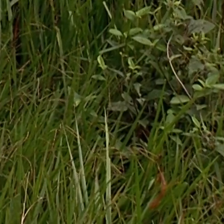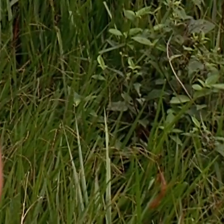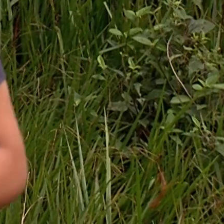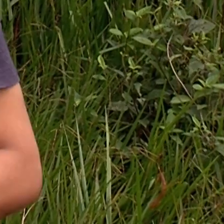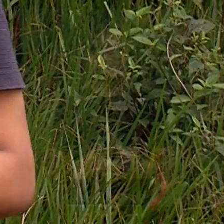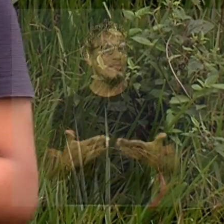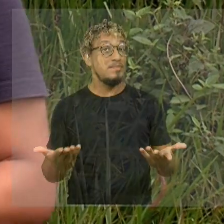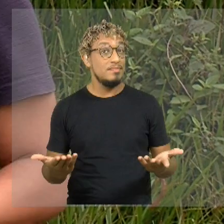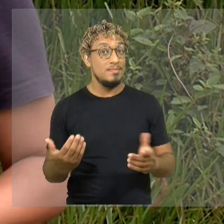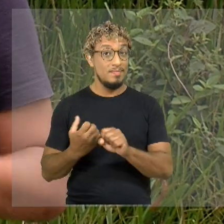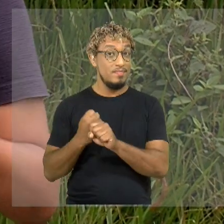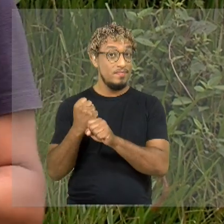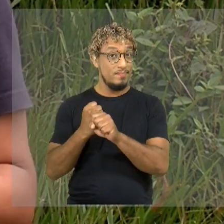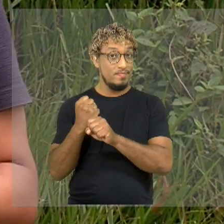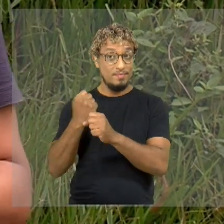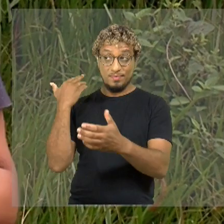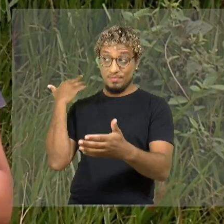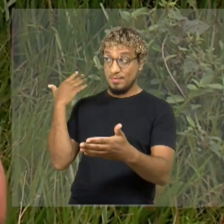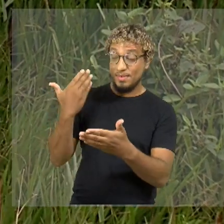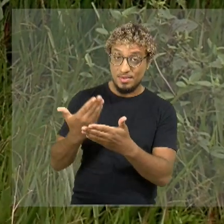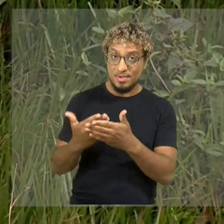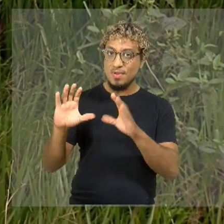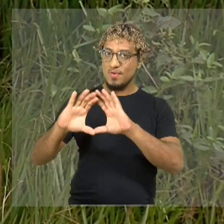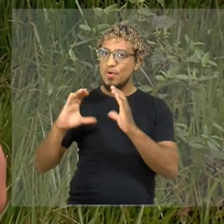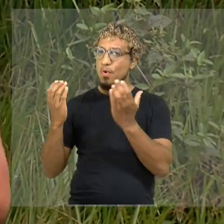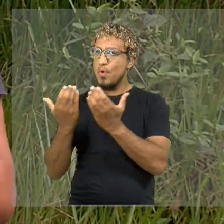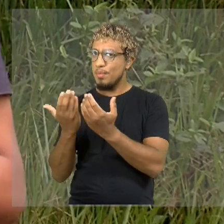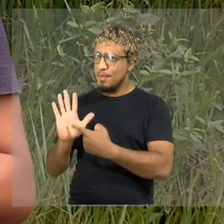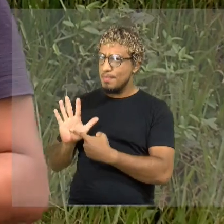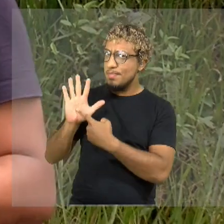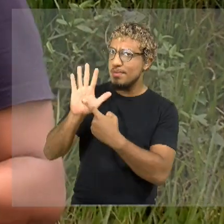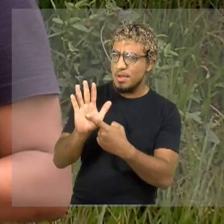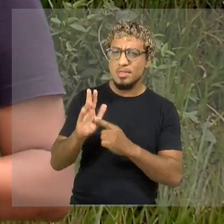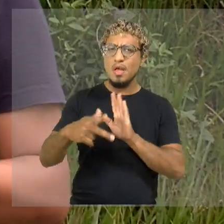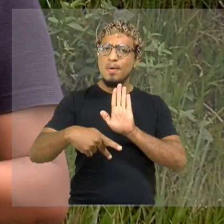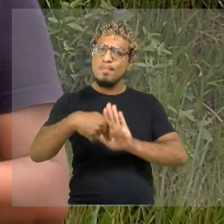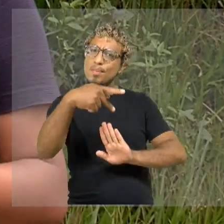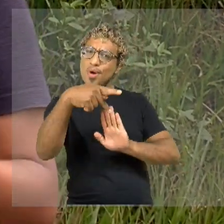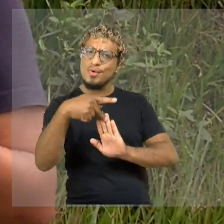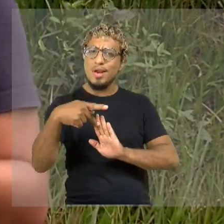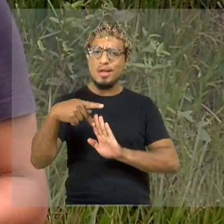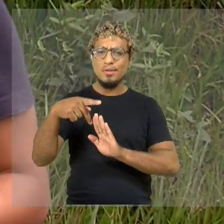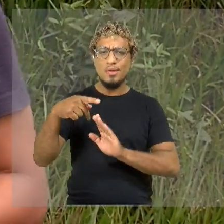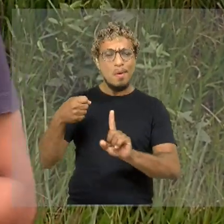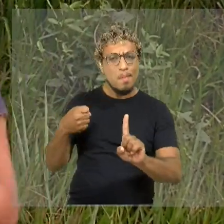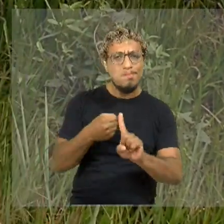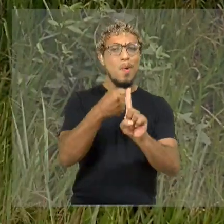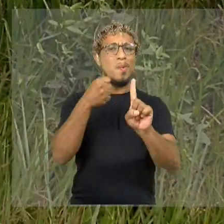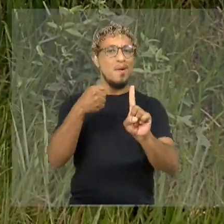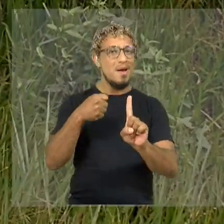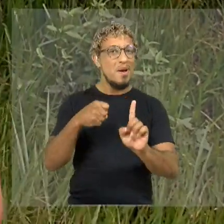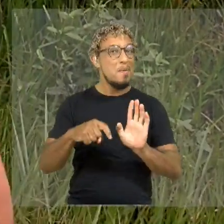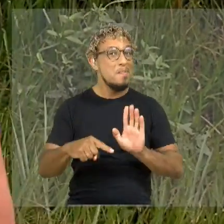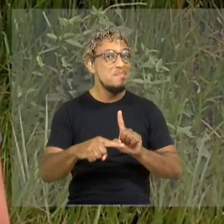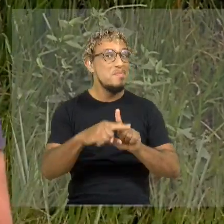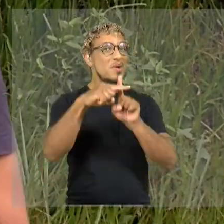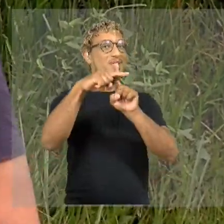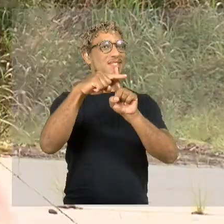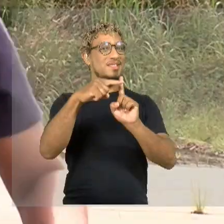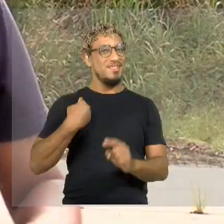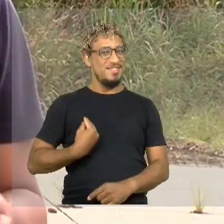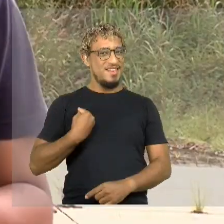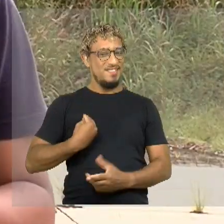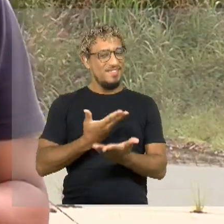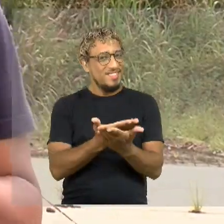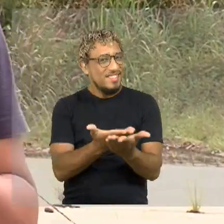Ao longo desses anos, o Fala Comunidade vem mostrando projetos e ações que impactam positivamente na vida das pessoas.